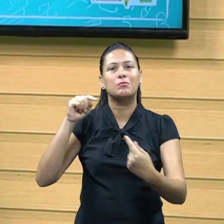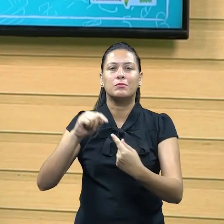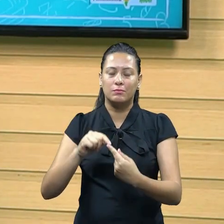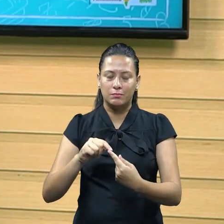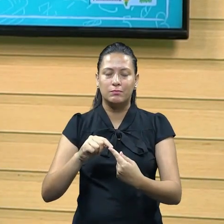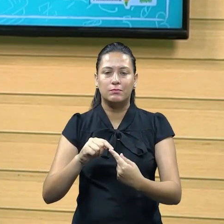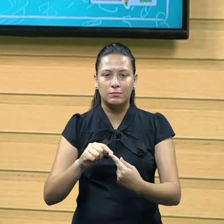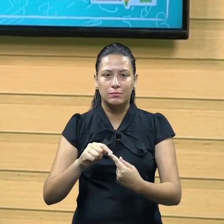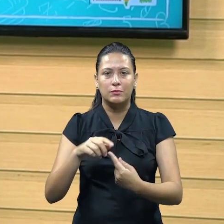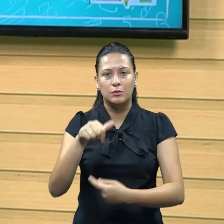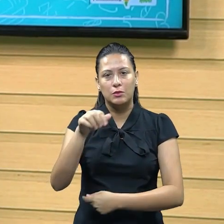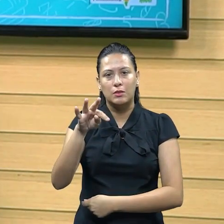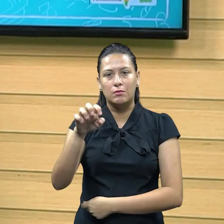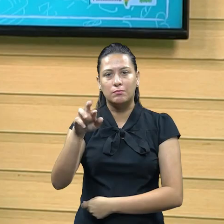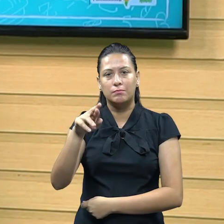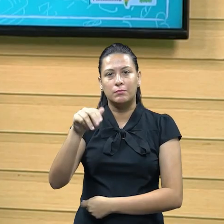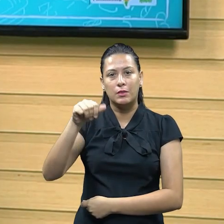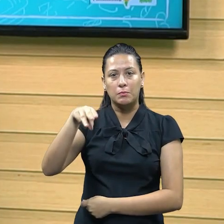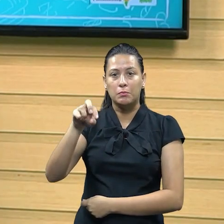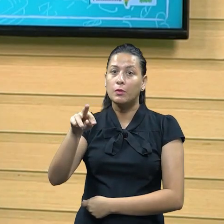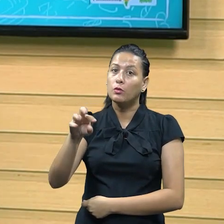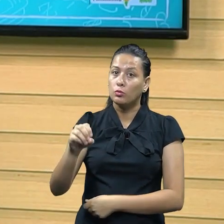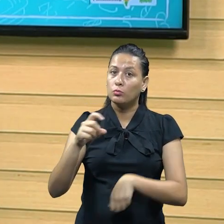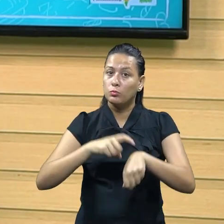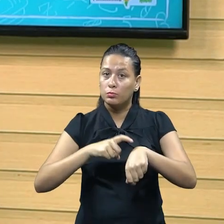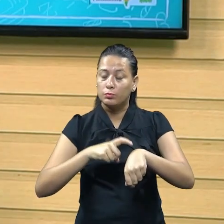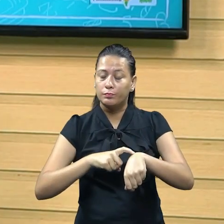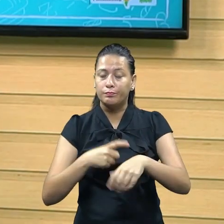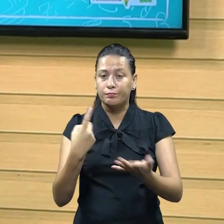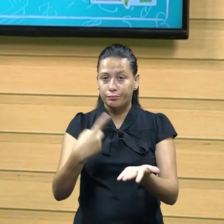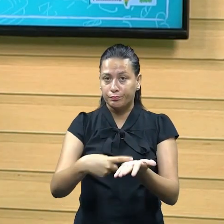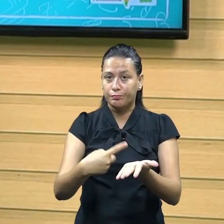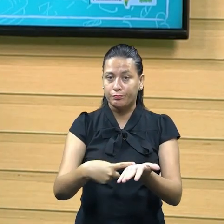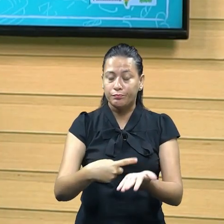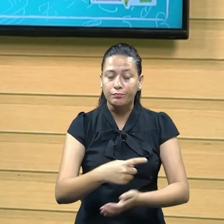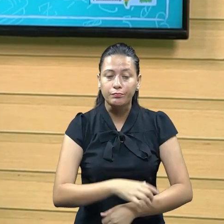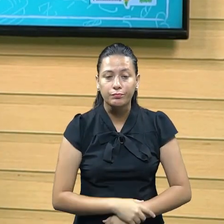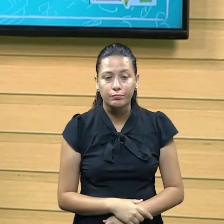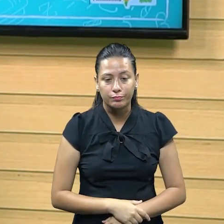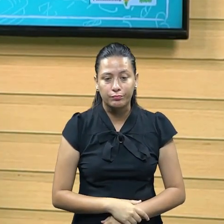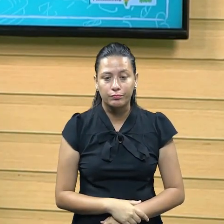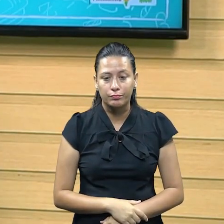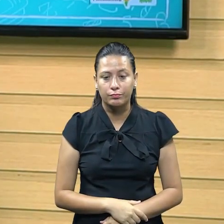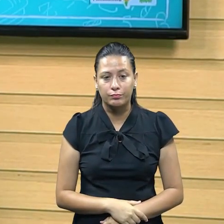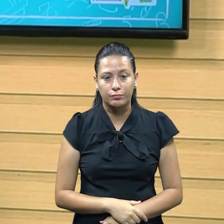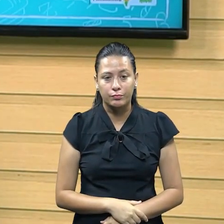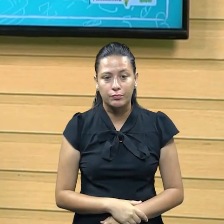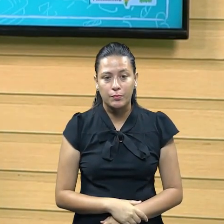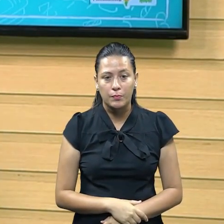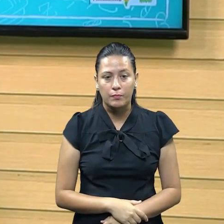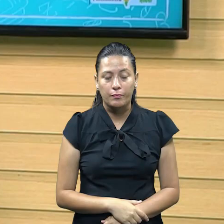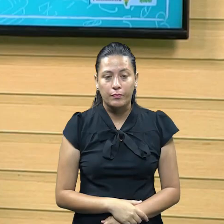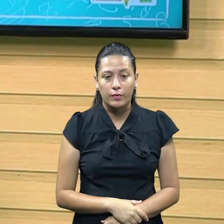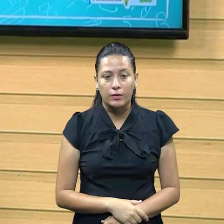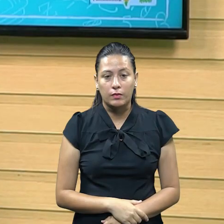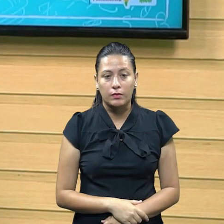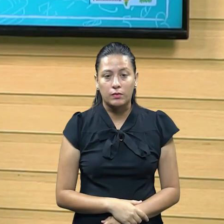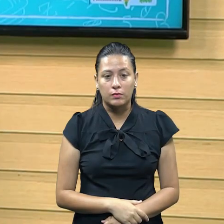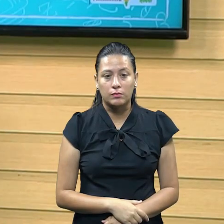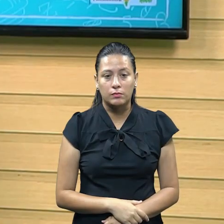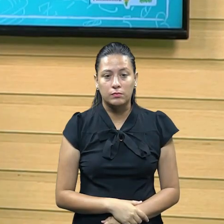objetivo do aterramento temporário. Como eu já falei, como o nome sugere, ele só vai ser